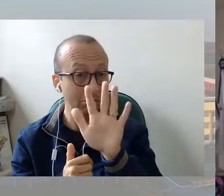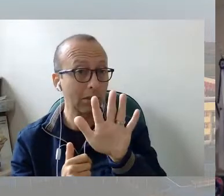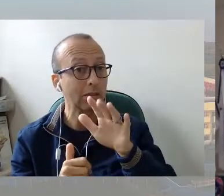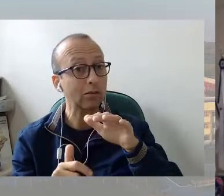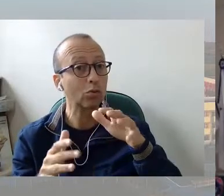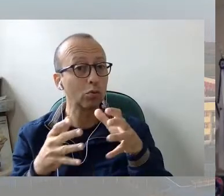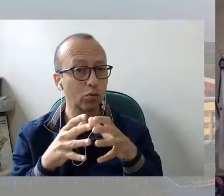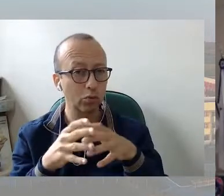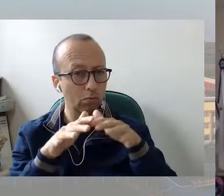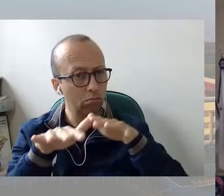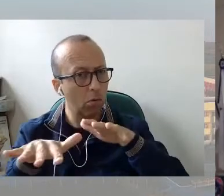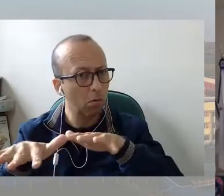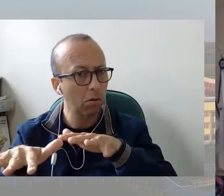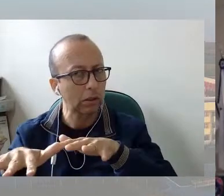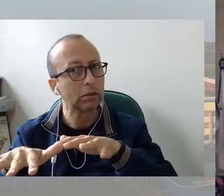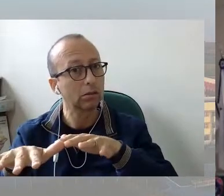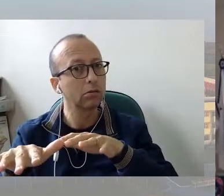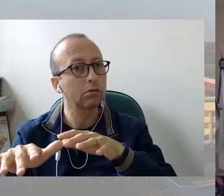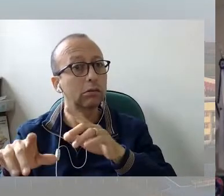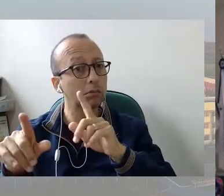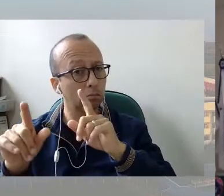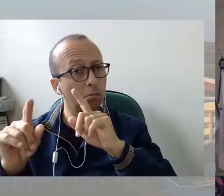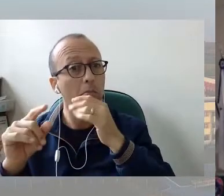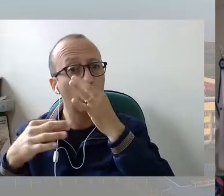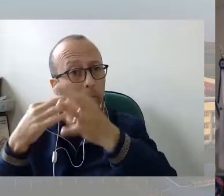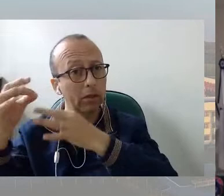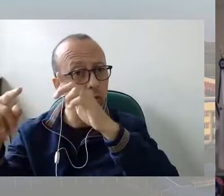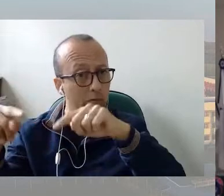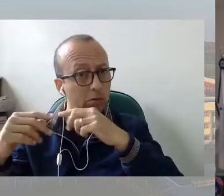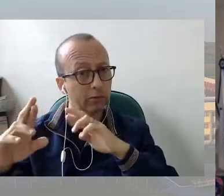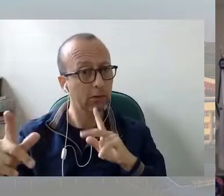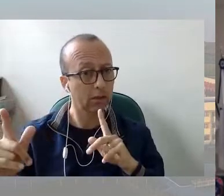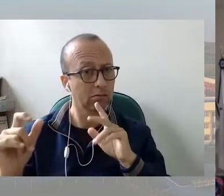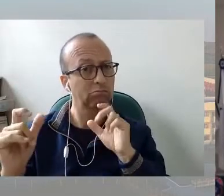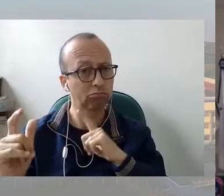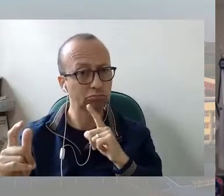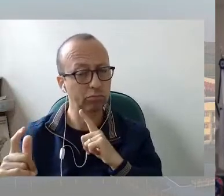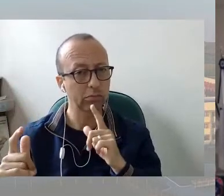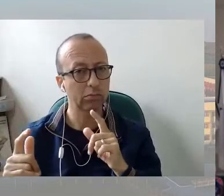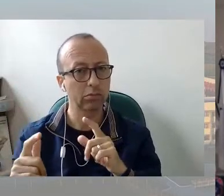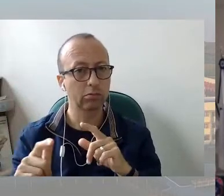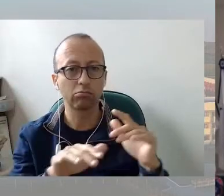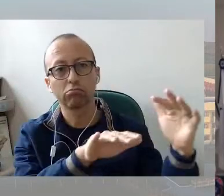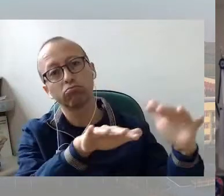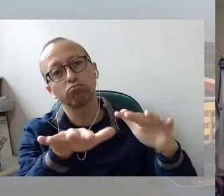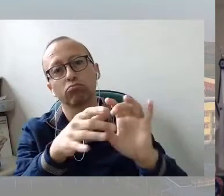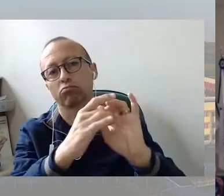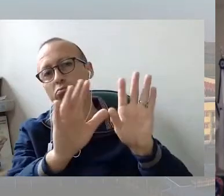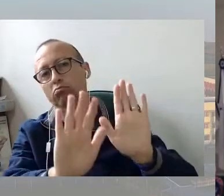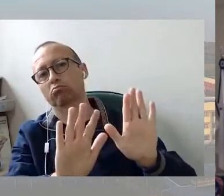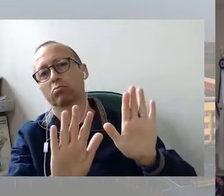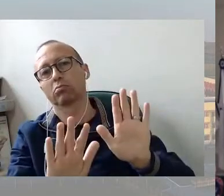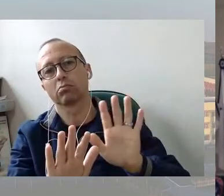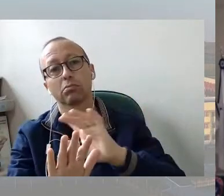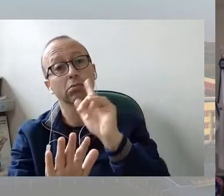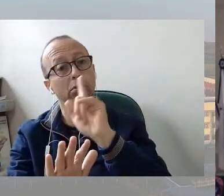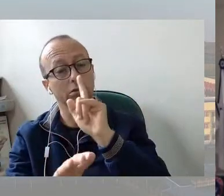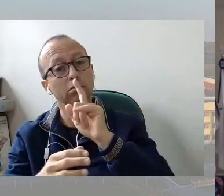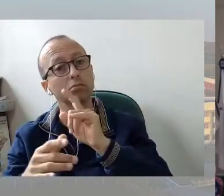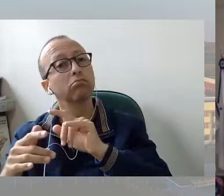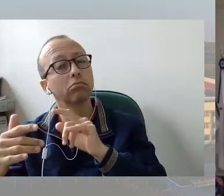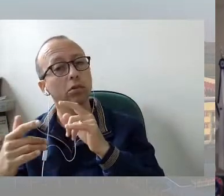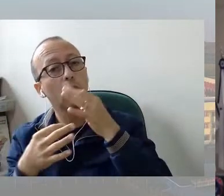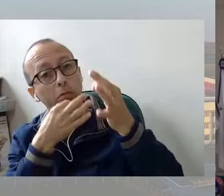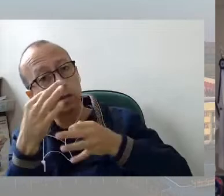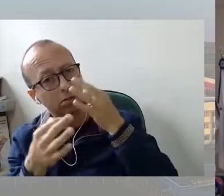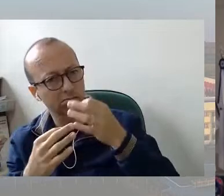movimento contrário e pode haver discordância. É natural, não pode ser movimento liberado só para um lado. O não gostar do outro lado também tem o direito